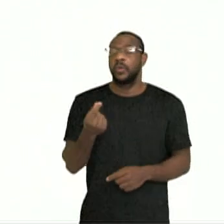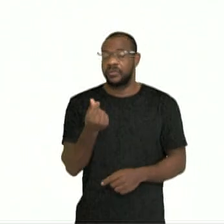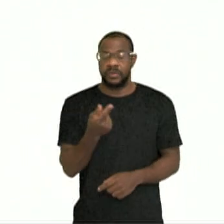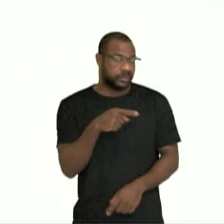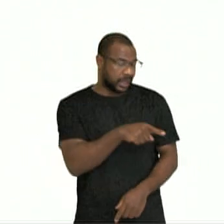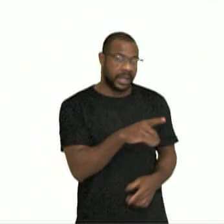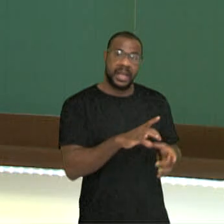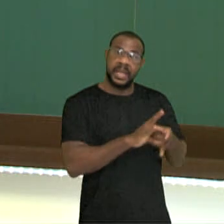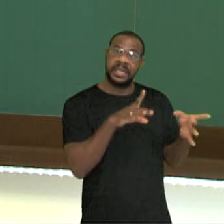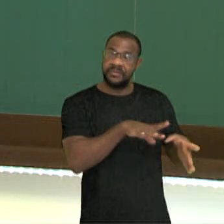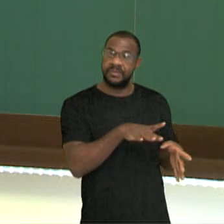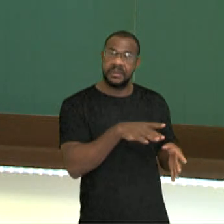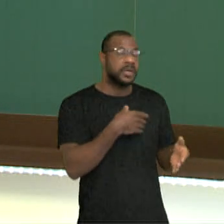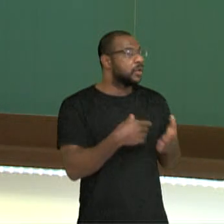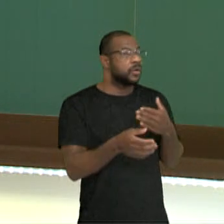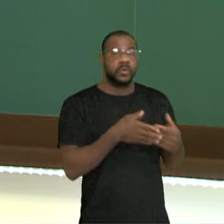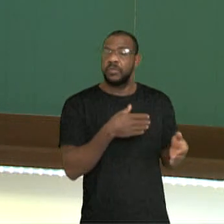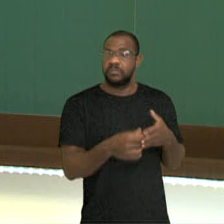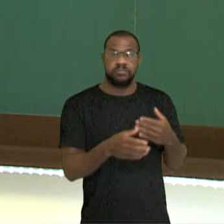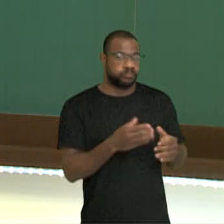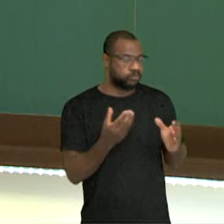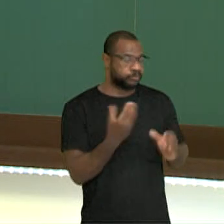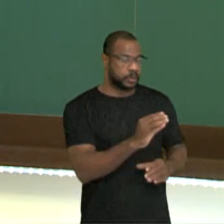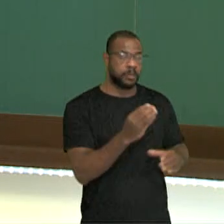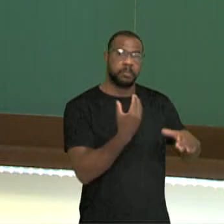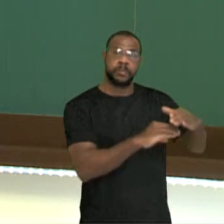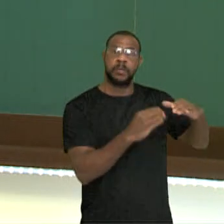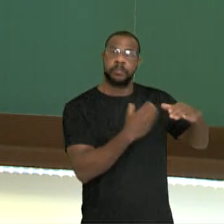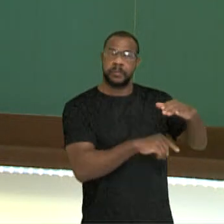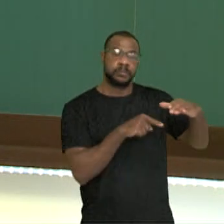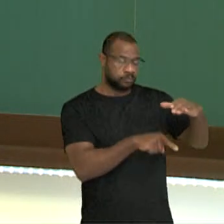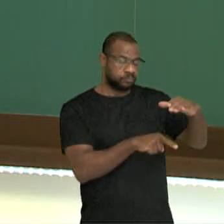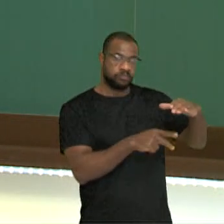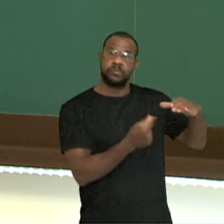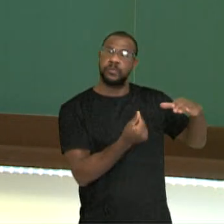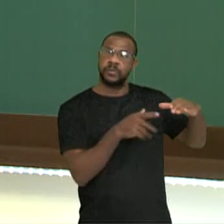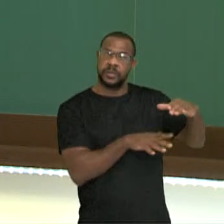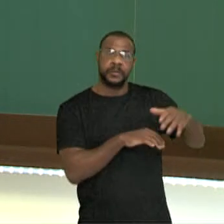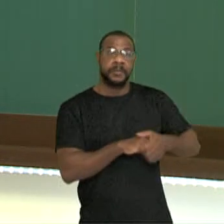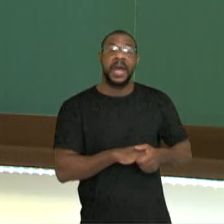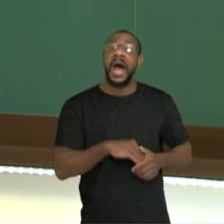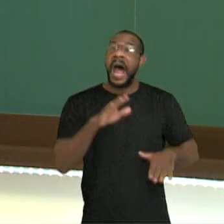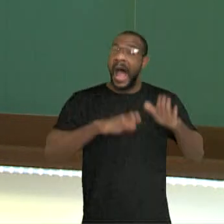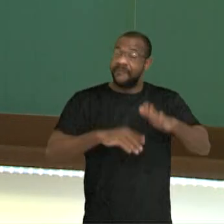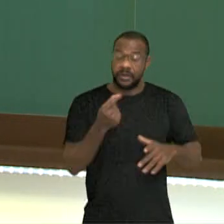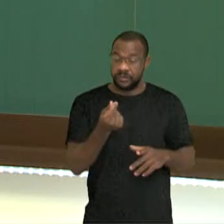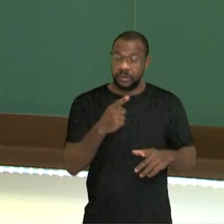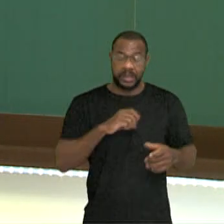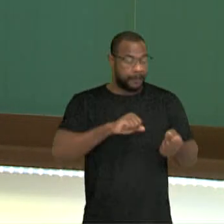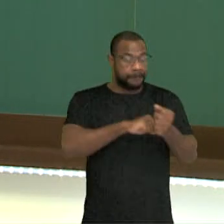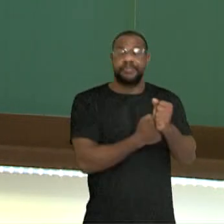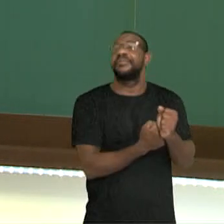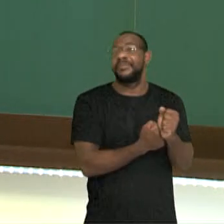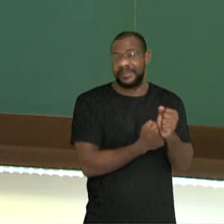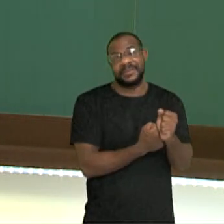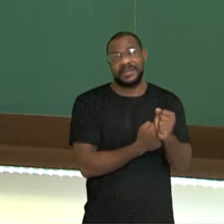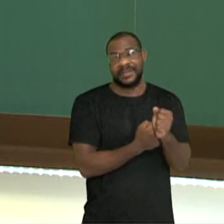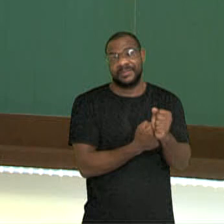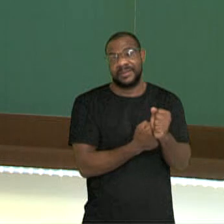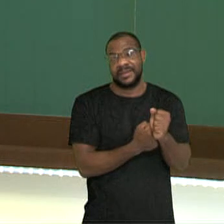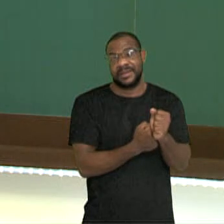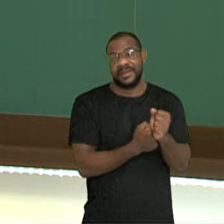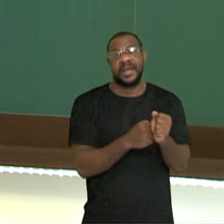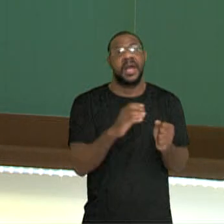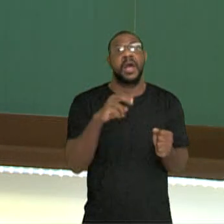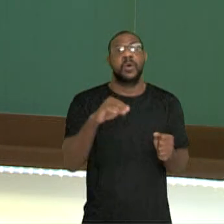disponível. Dependendo da aplicação, às vezes ele não está disponível. Ele pode ficar bloqueado durante 180 dias e você não ter acesso. Então, temos que ver